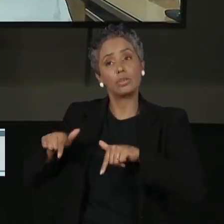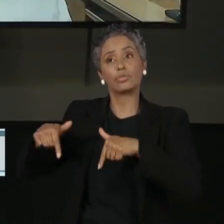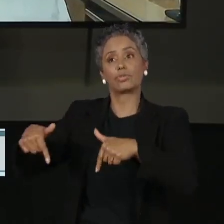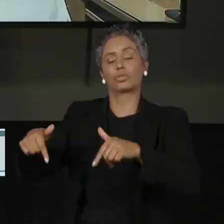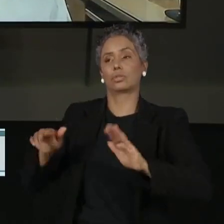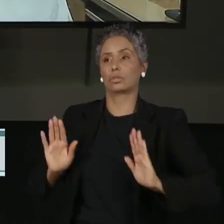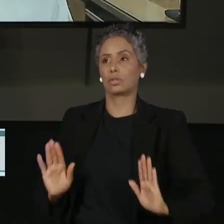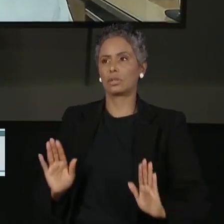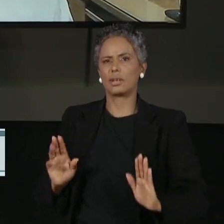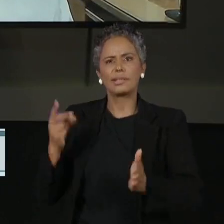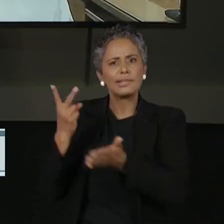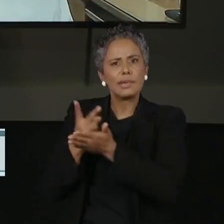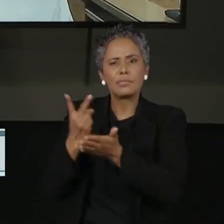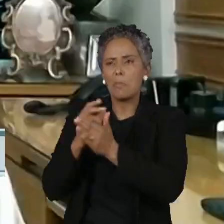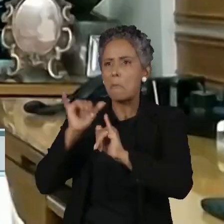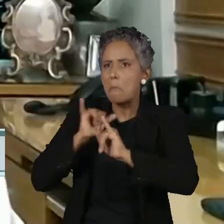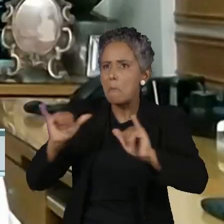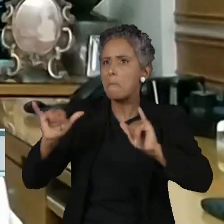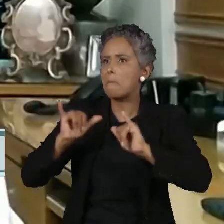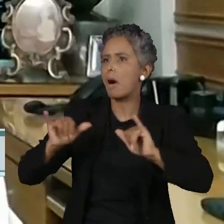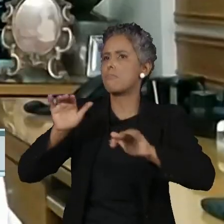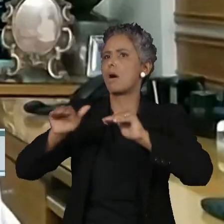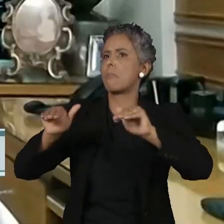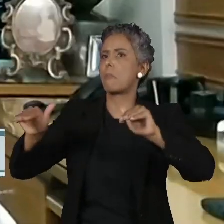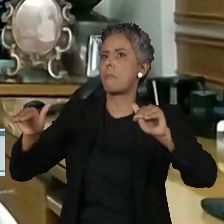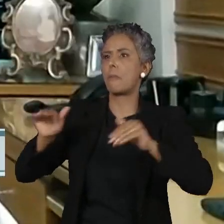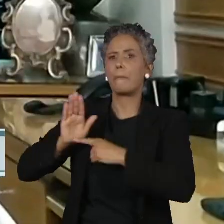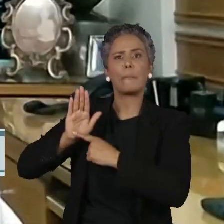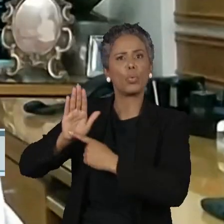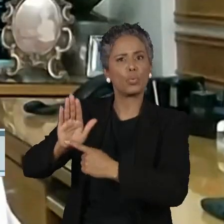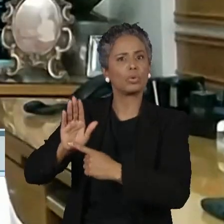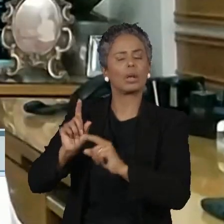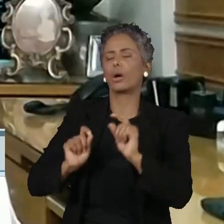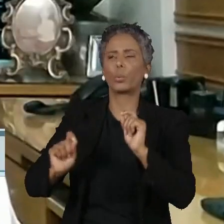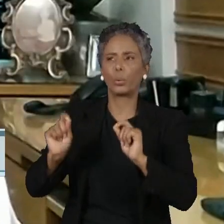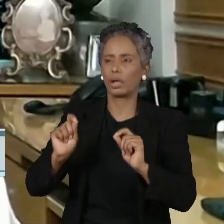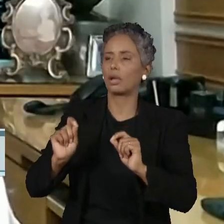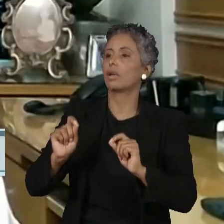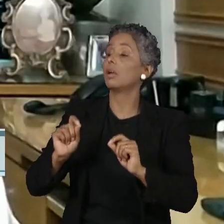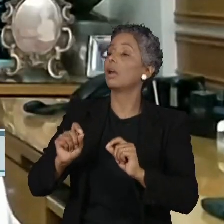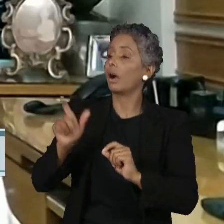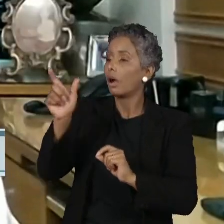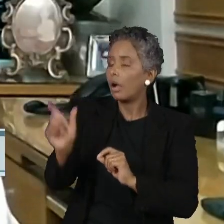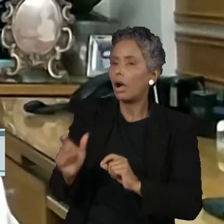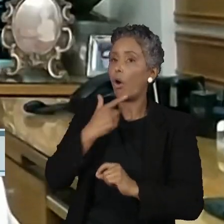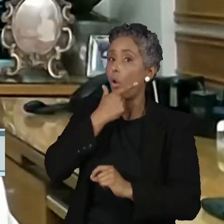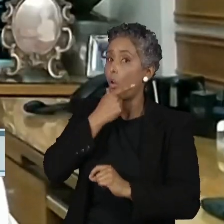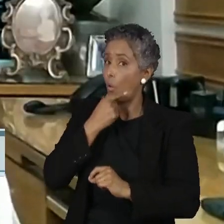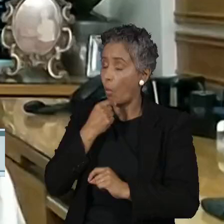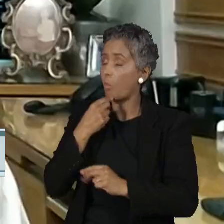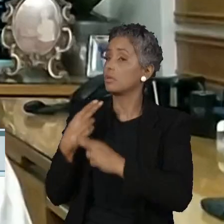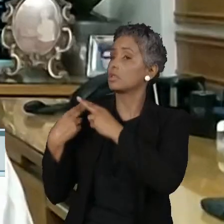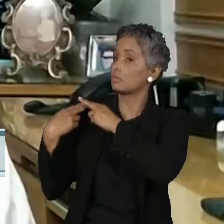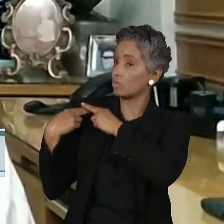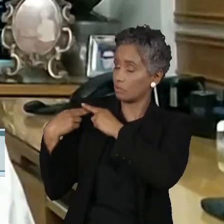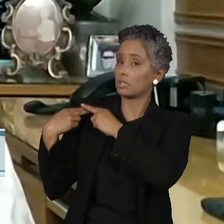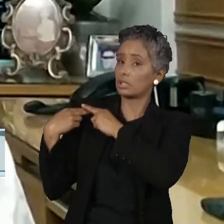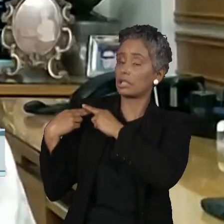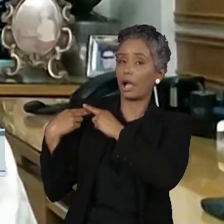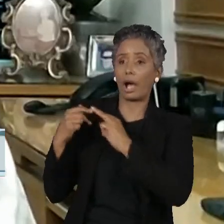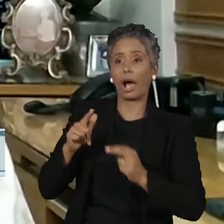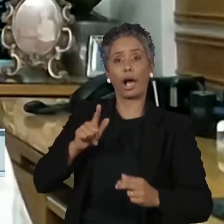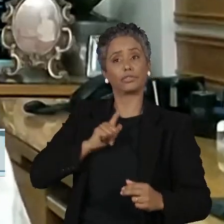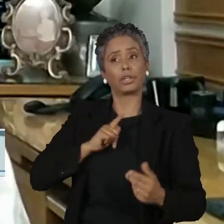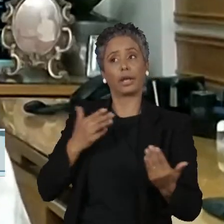aqui alertando e mostrando que aquele papel social que esses homens viram sendo desenvolvidos pelos pais,